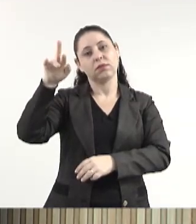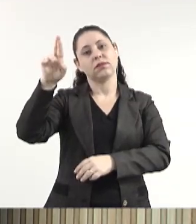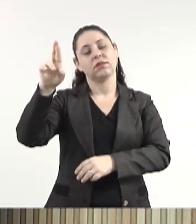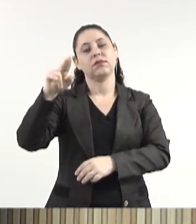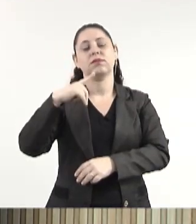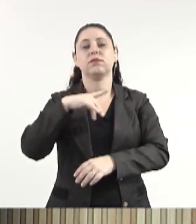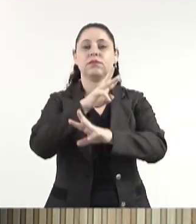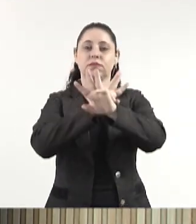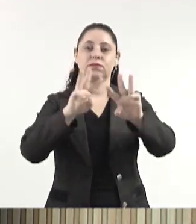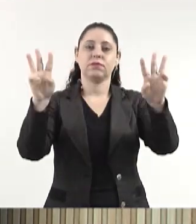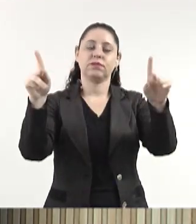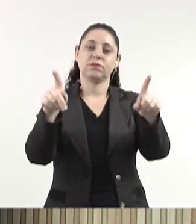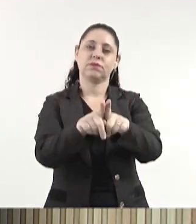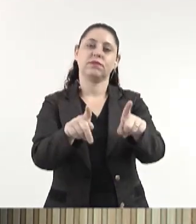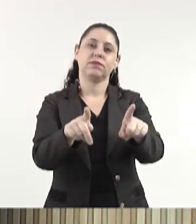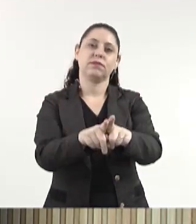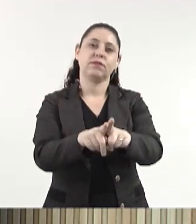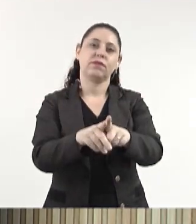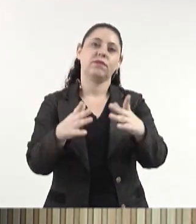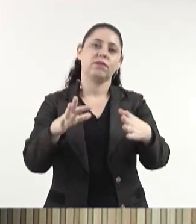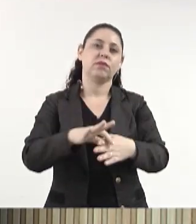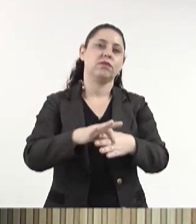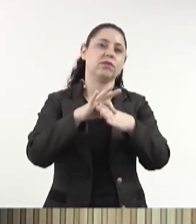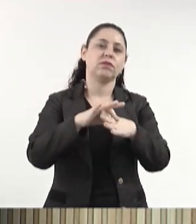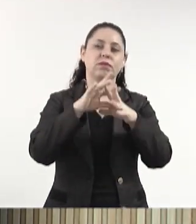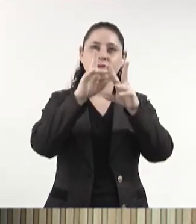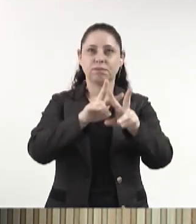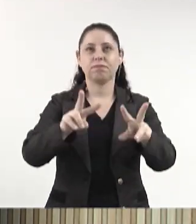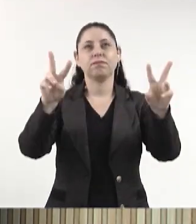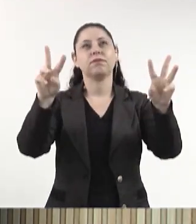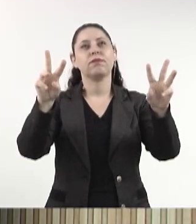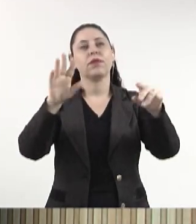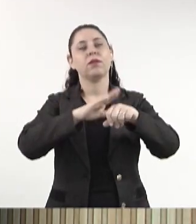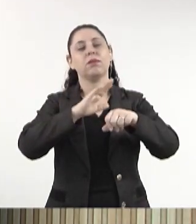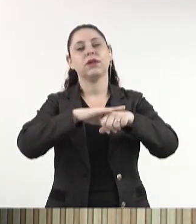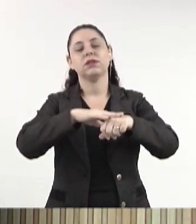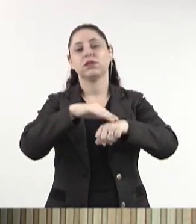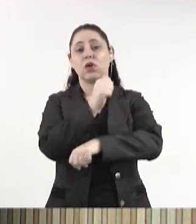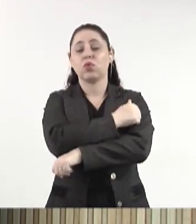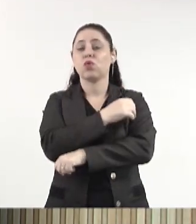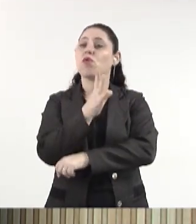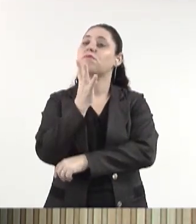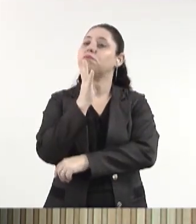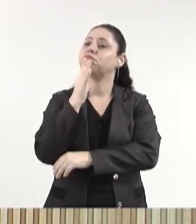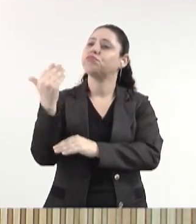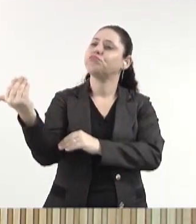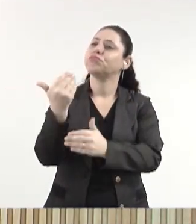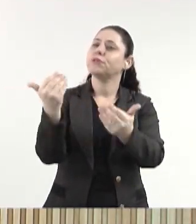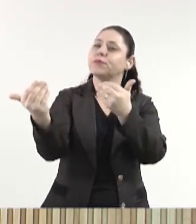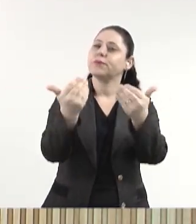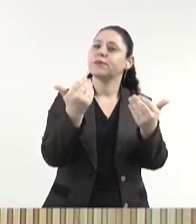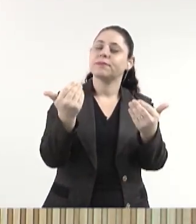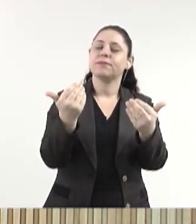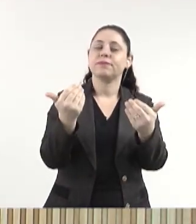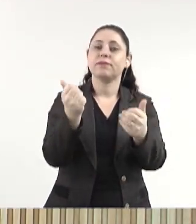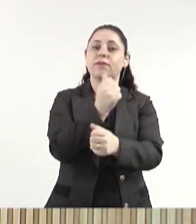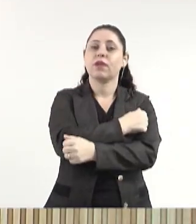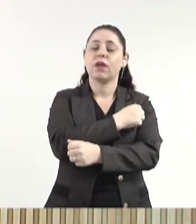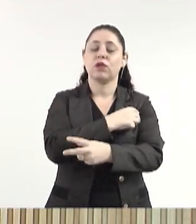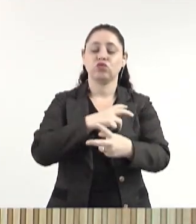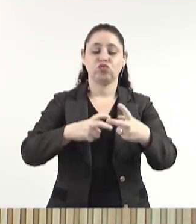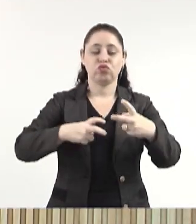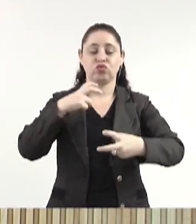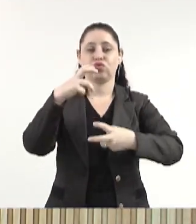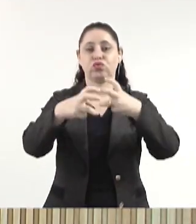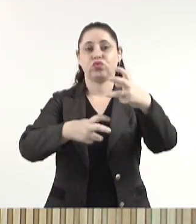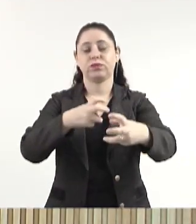www.al.ms.gov.br, o site da Assembleia Legislativa, inclusive hoje destacando mais estudantes que vieram conhecer aqui o Poder Legislativo, estudantes lá de